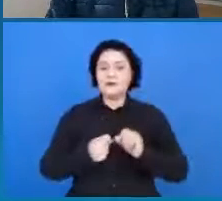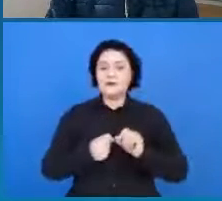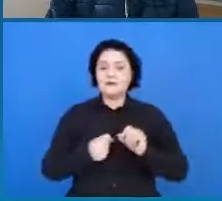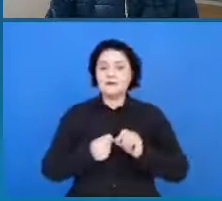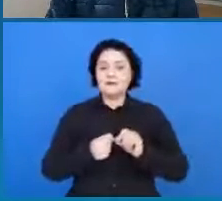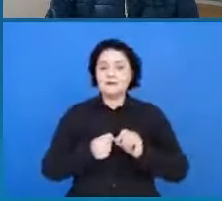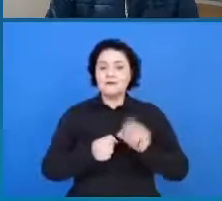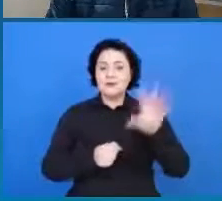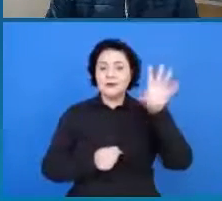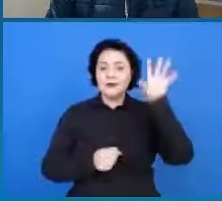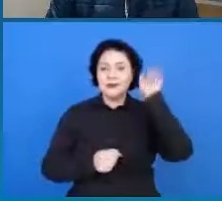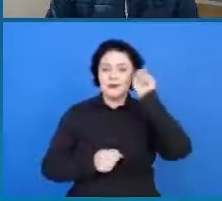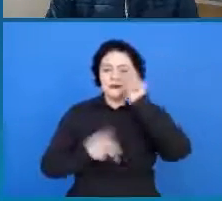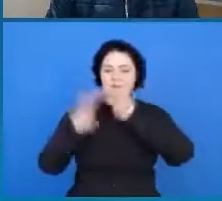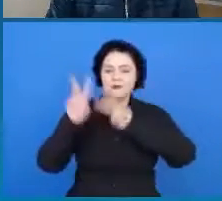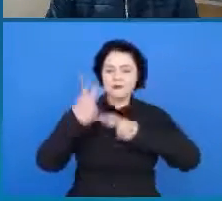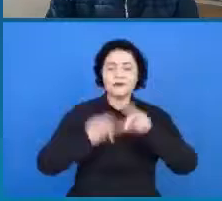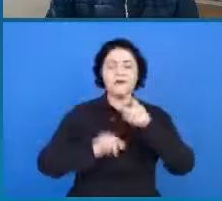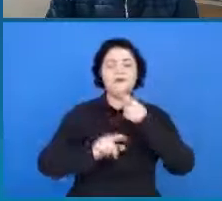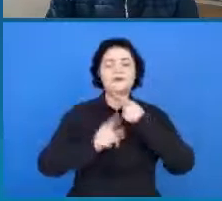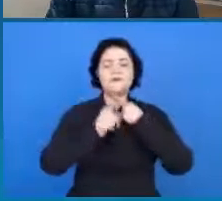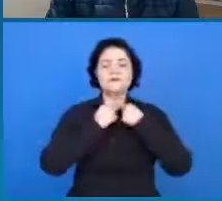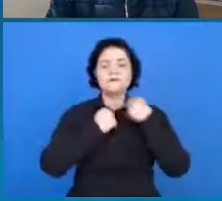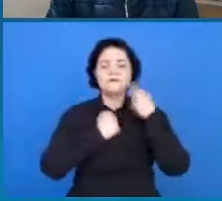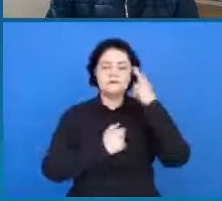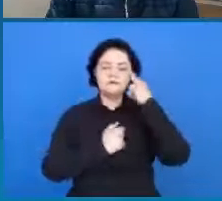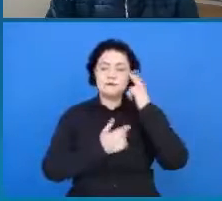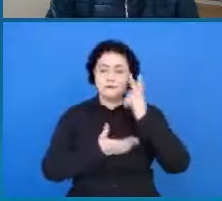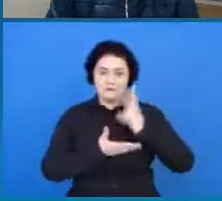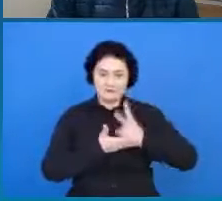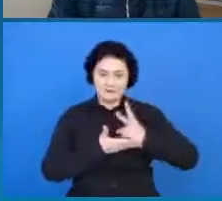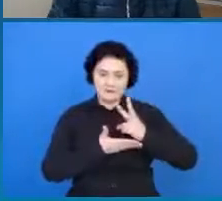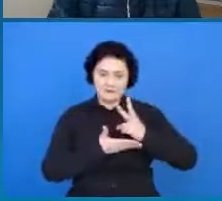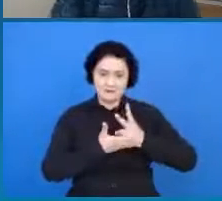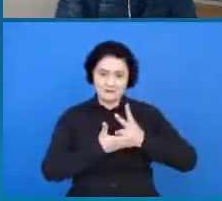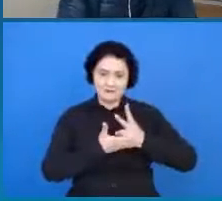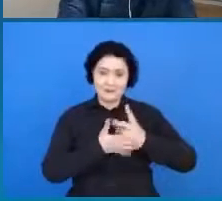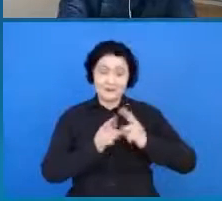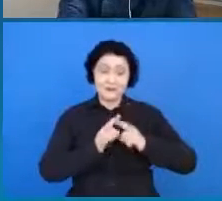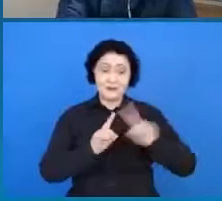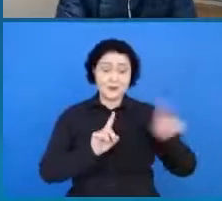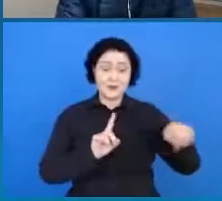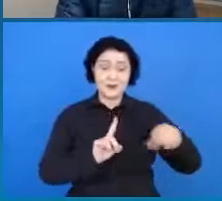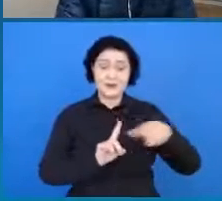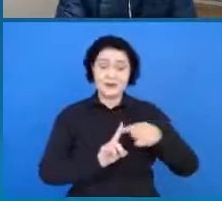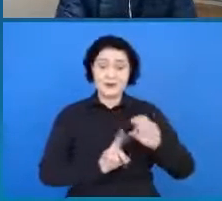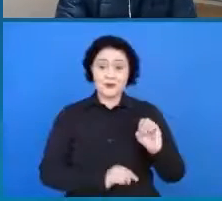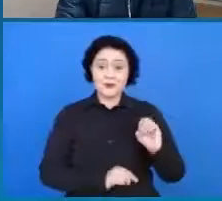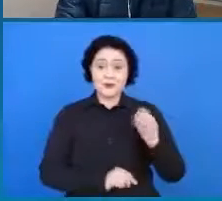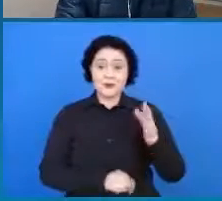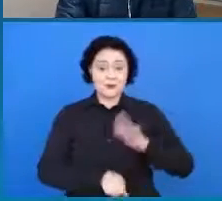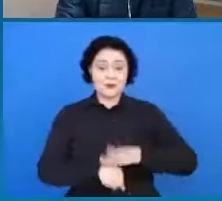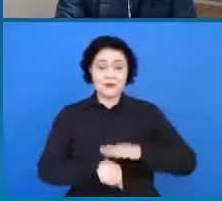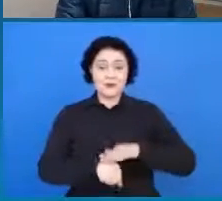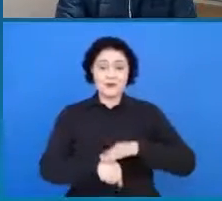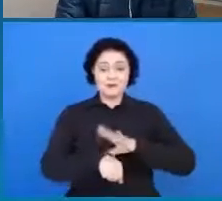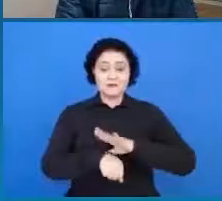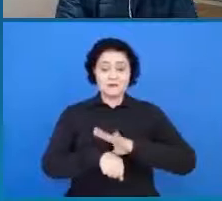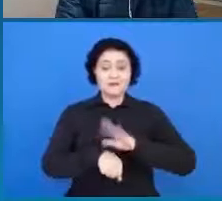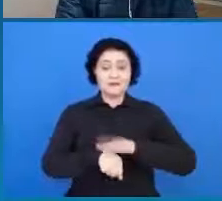audiovisual sempre foi uma vontade sempre foi um sonho e isso finalmente aconteceu durante a pandemia